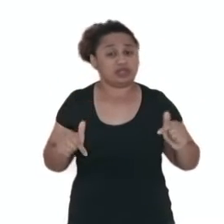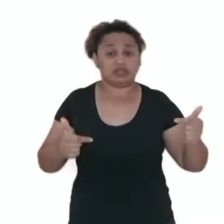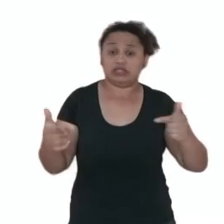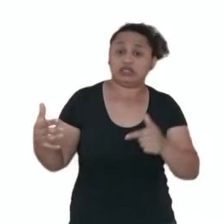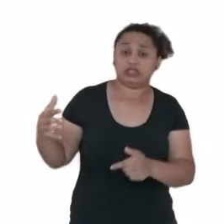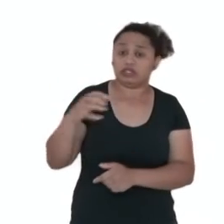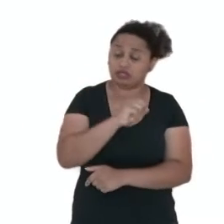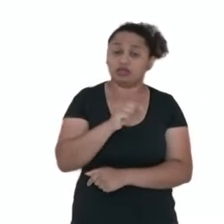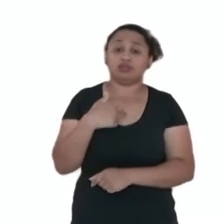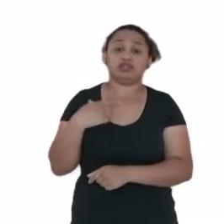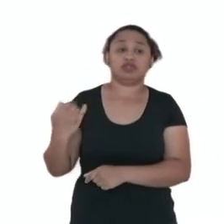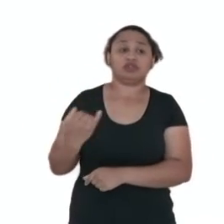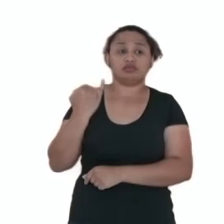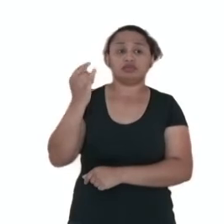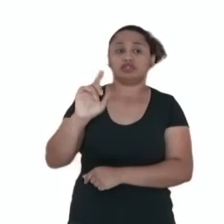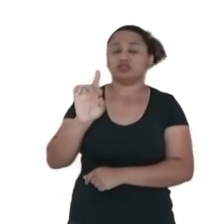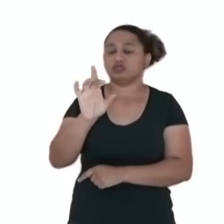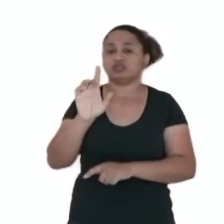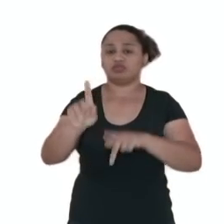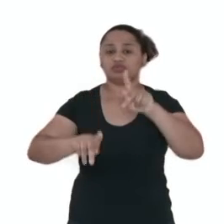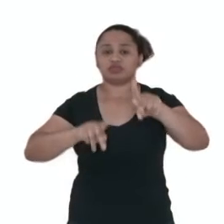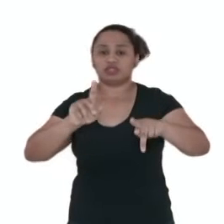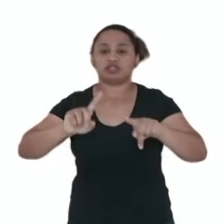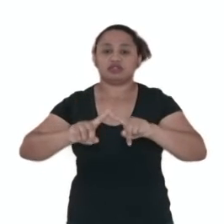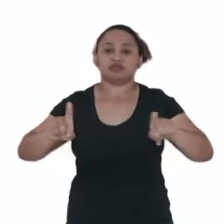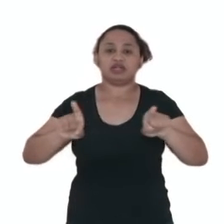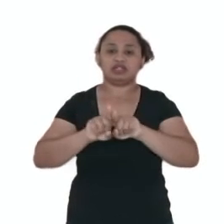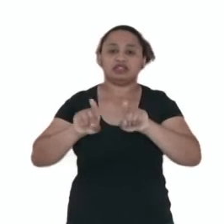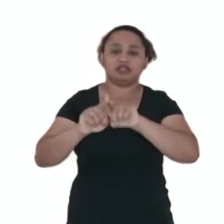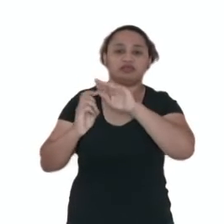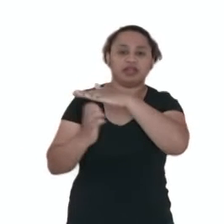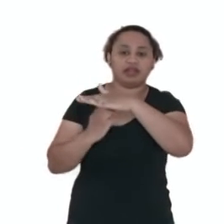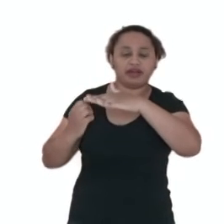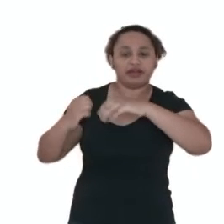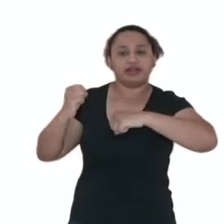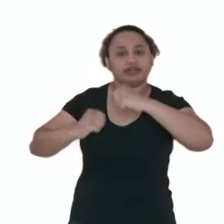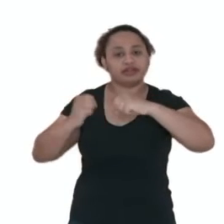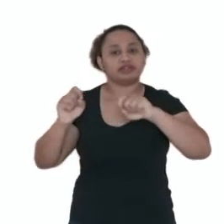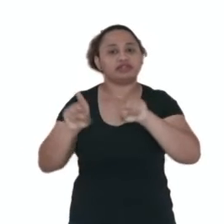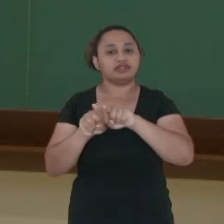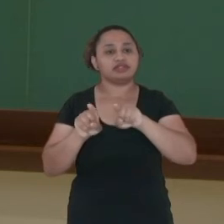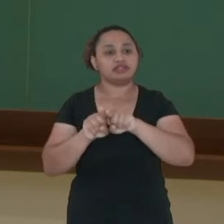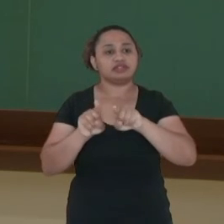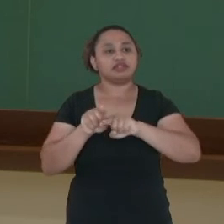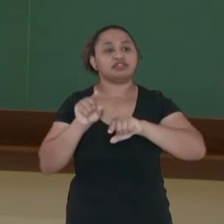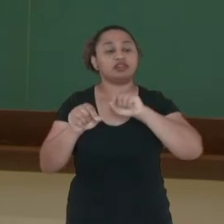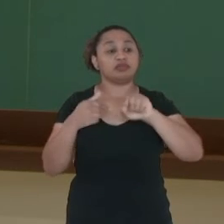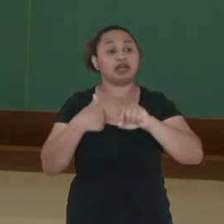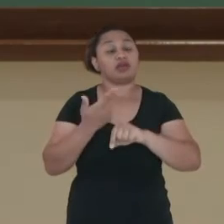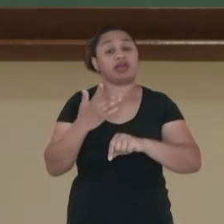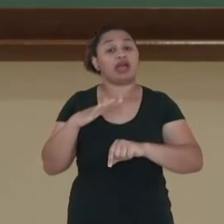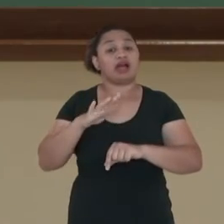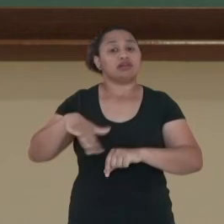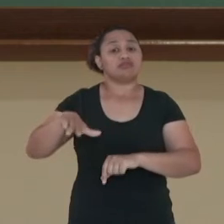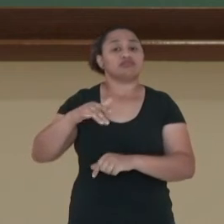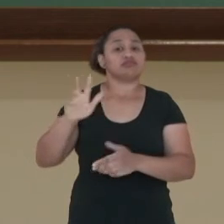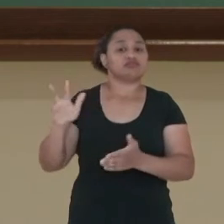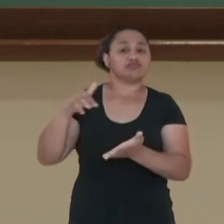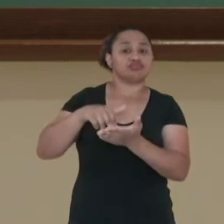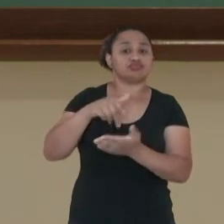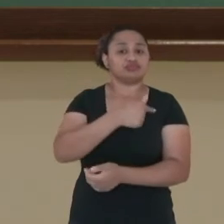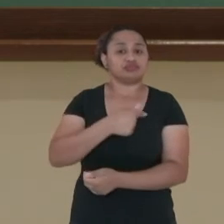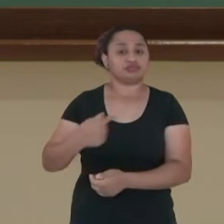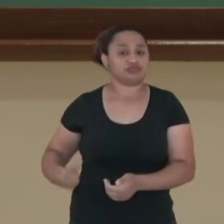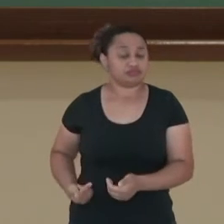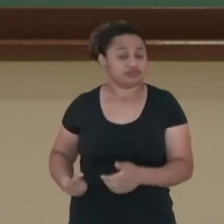importante mobilizar não só a população, mas também as indústrias e as autoridades governamentais. É essa pressão